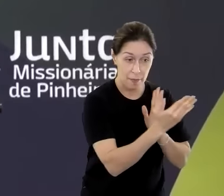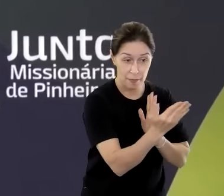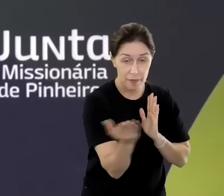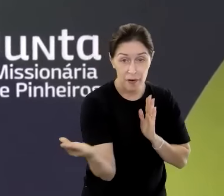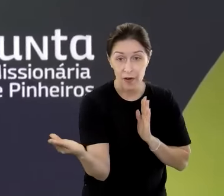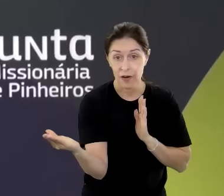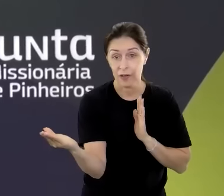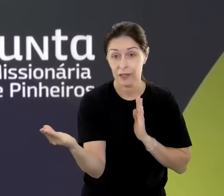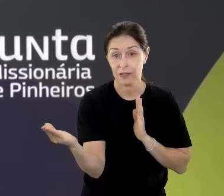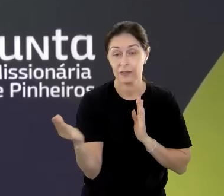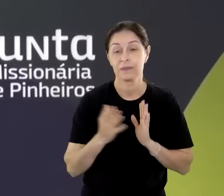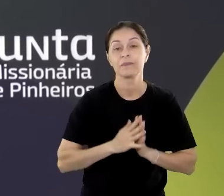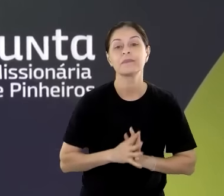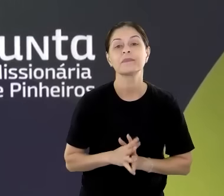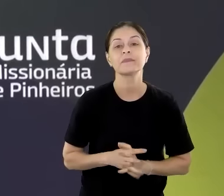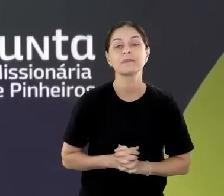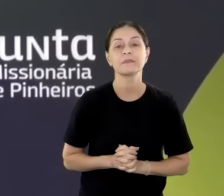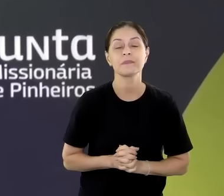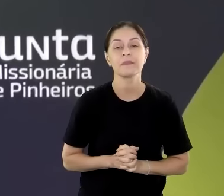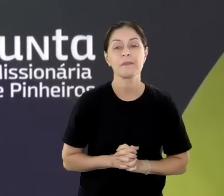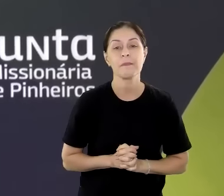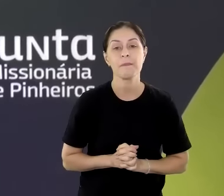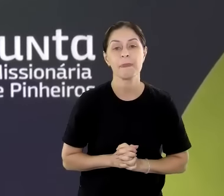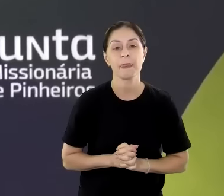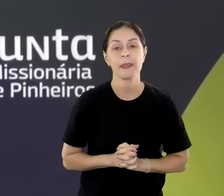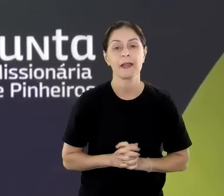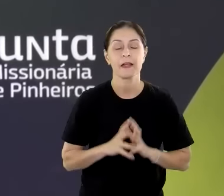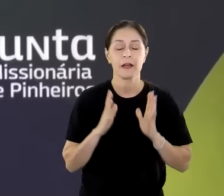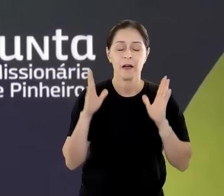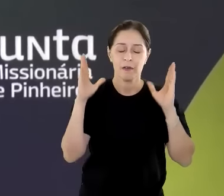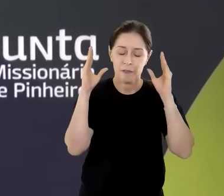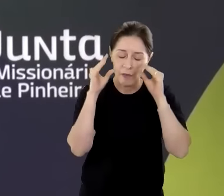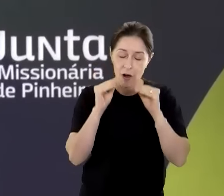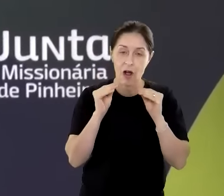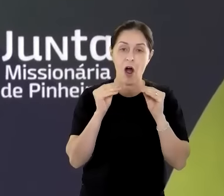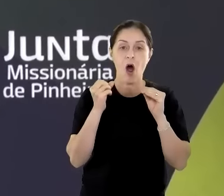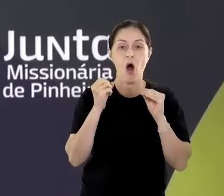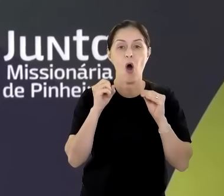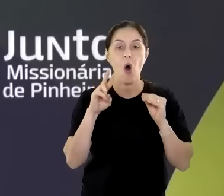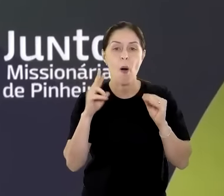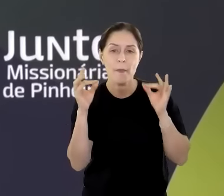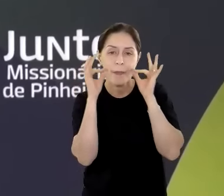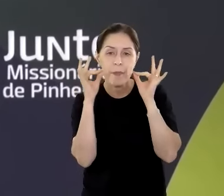no começo desta tarde. Feche os seus olhos por um momento,